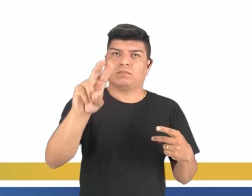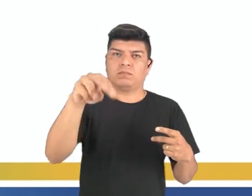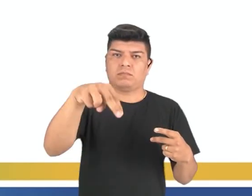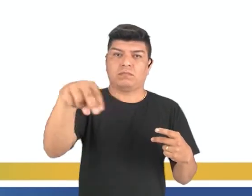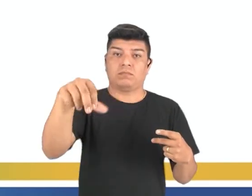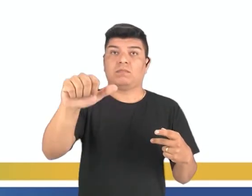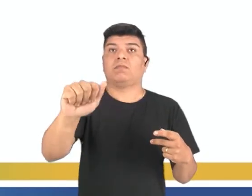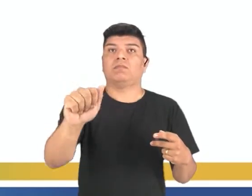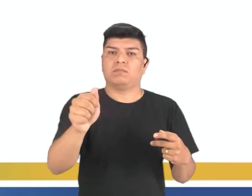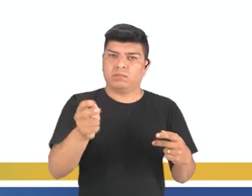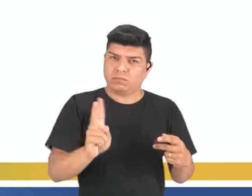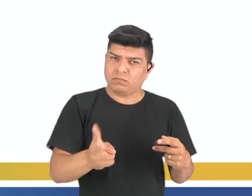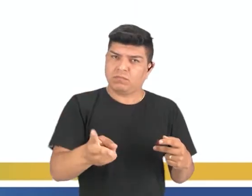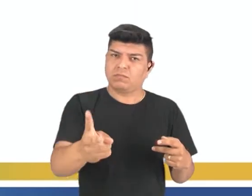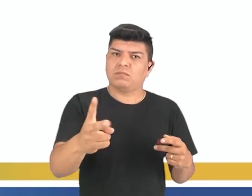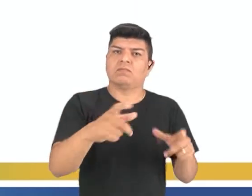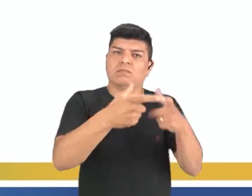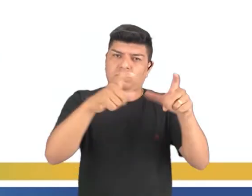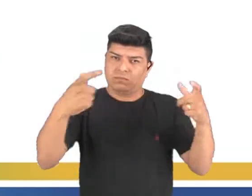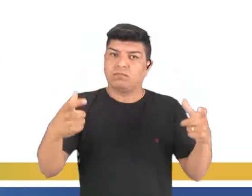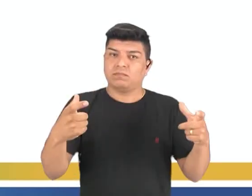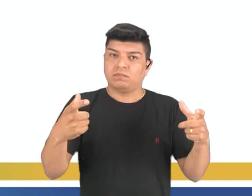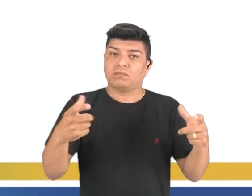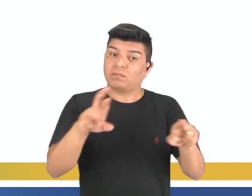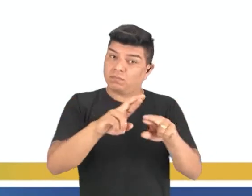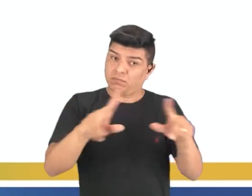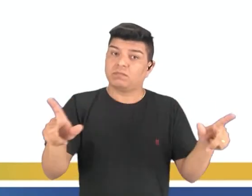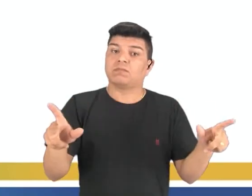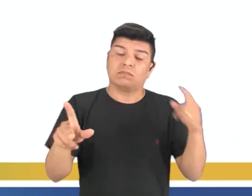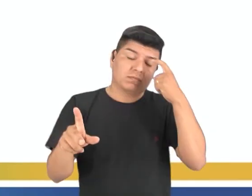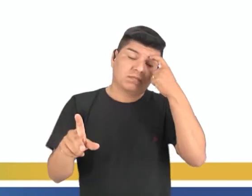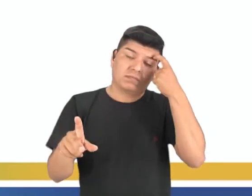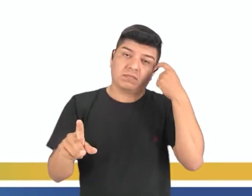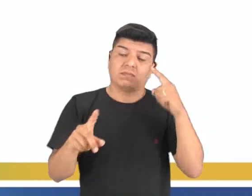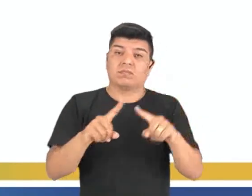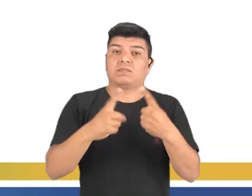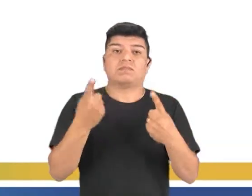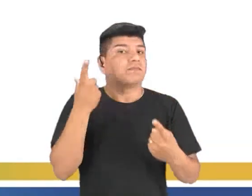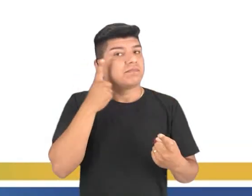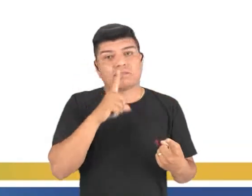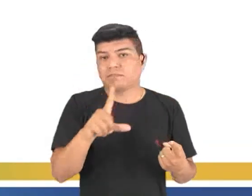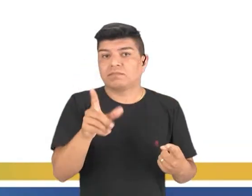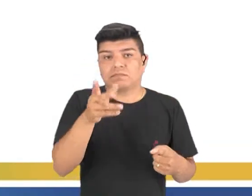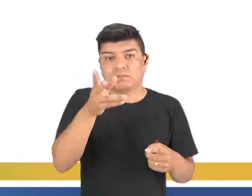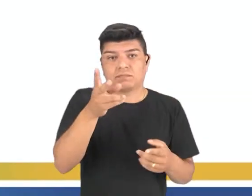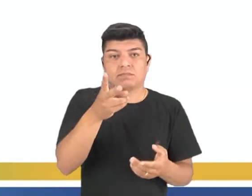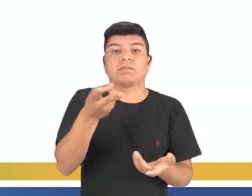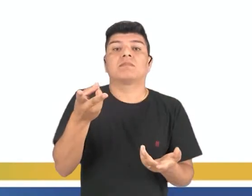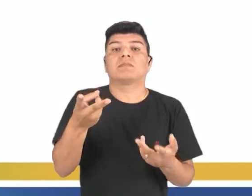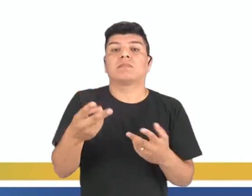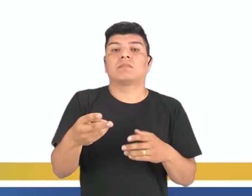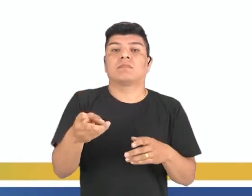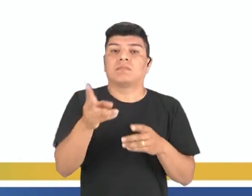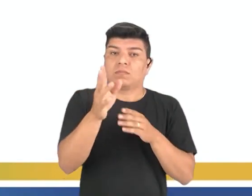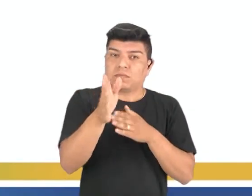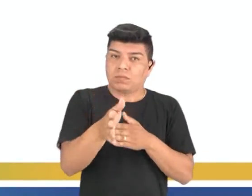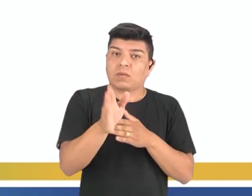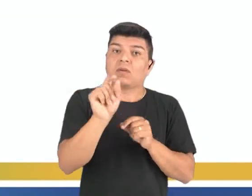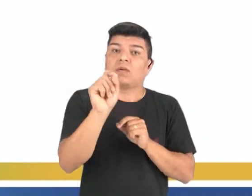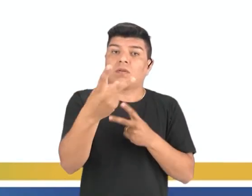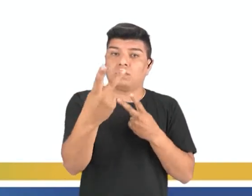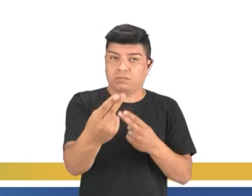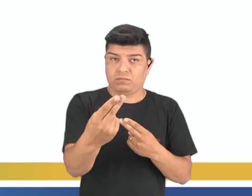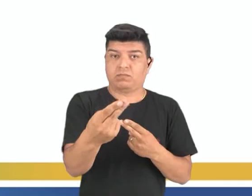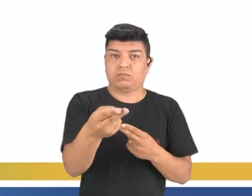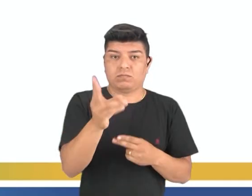a diferença entre as idades dos dois meninos, né? Mas a gente não vai conseguir manter, né, essa proporcionalidade,